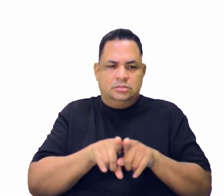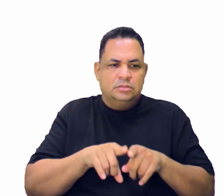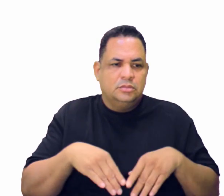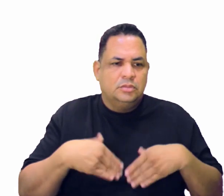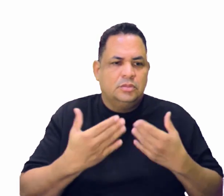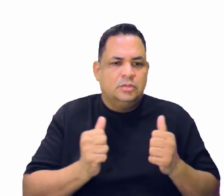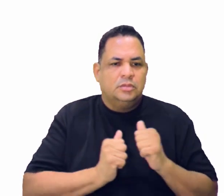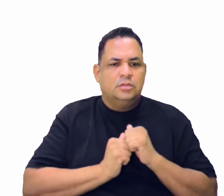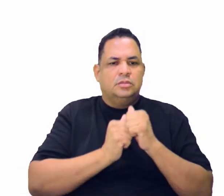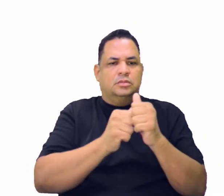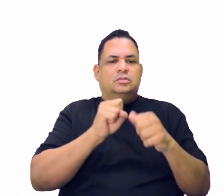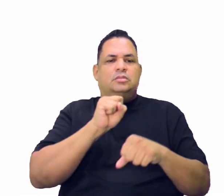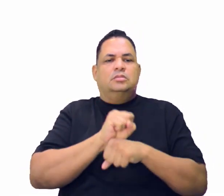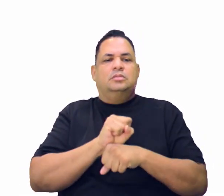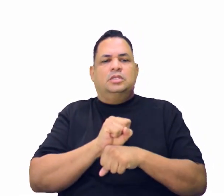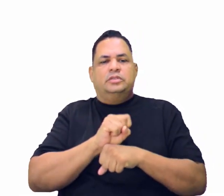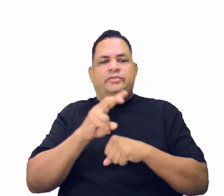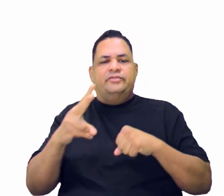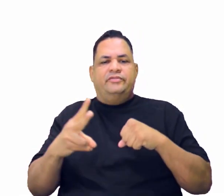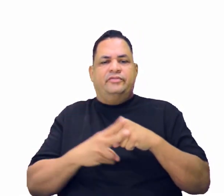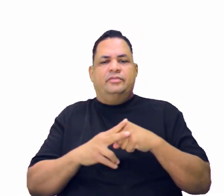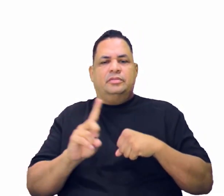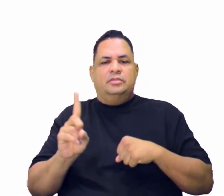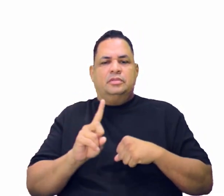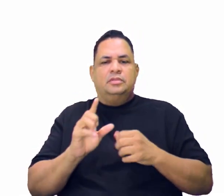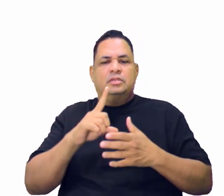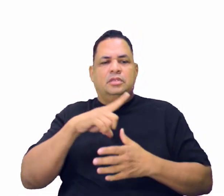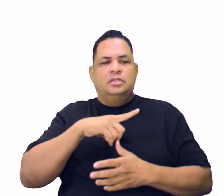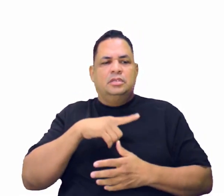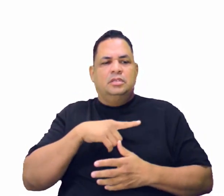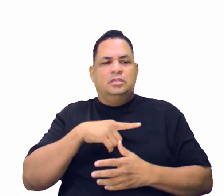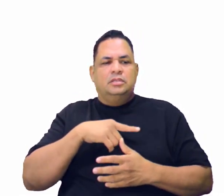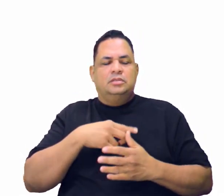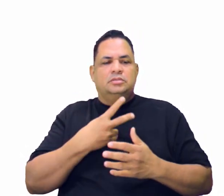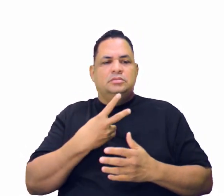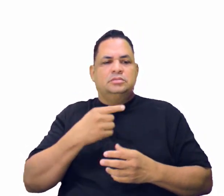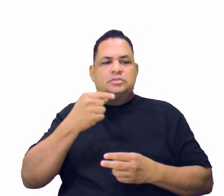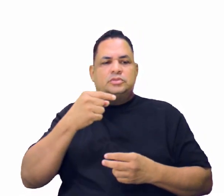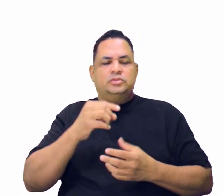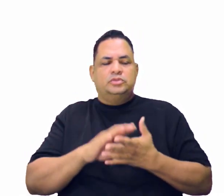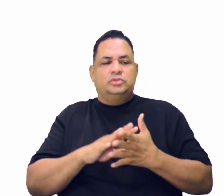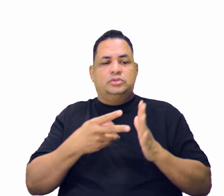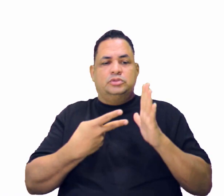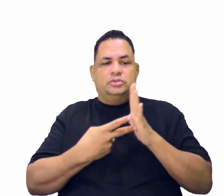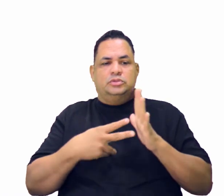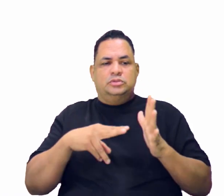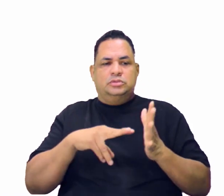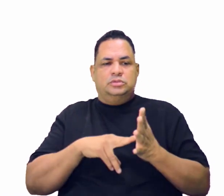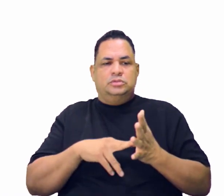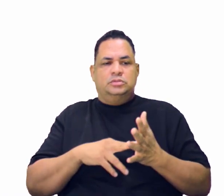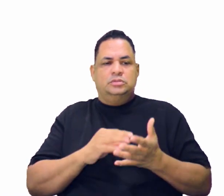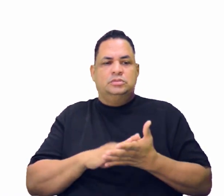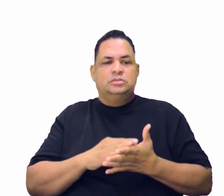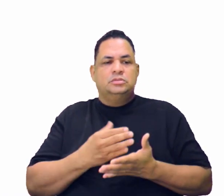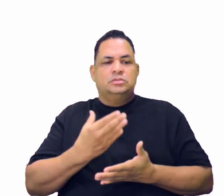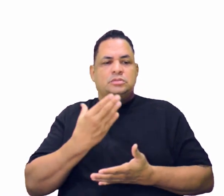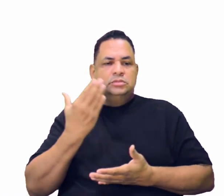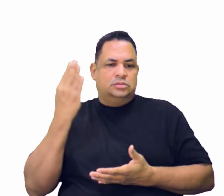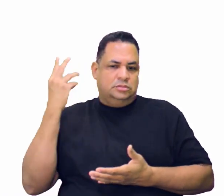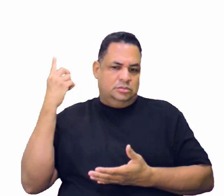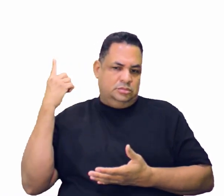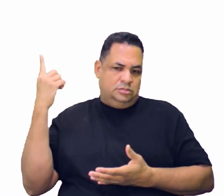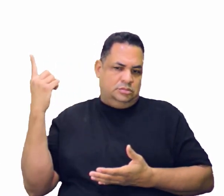Quando acompanhado do advérbio de negação não, possui o seguinte significado. Caso não, quando